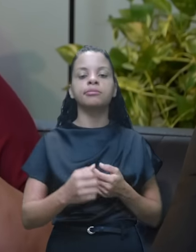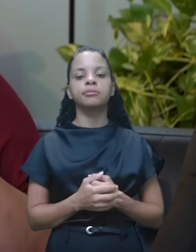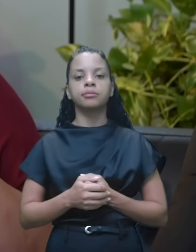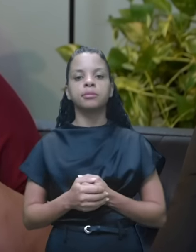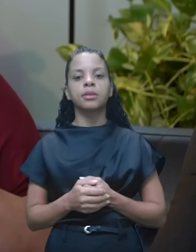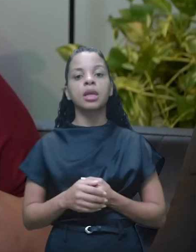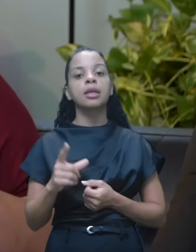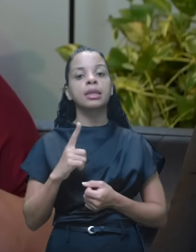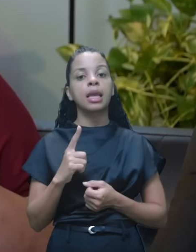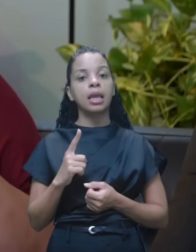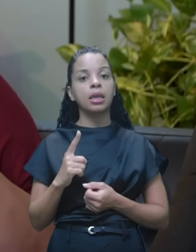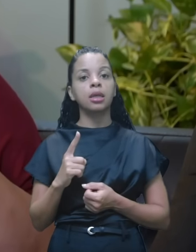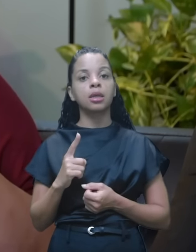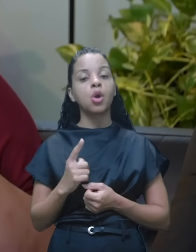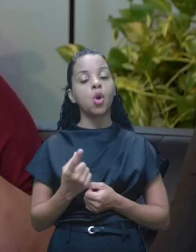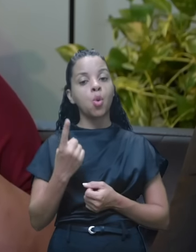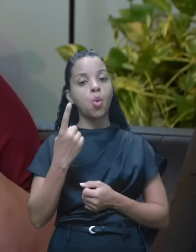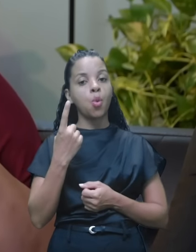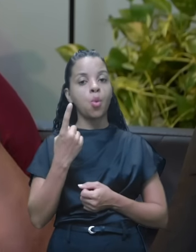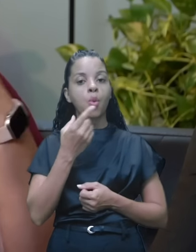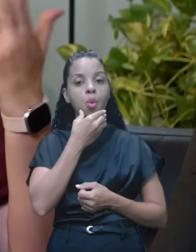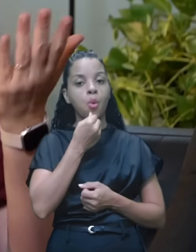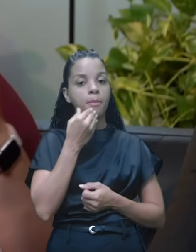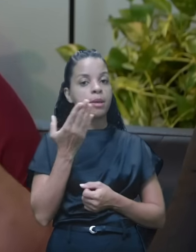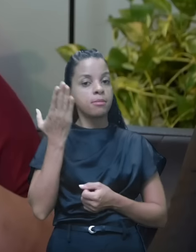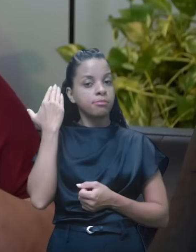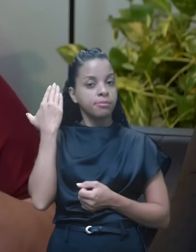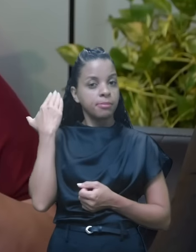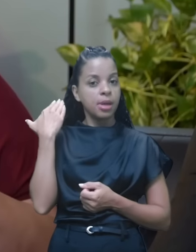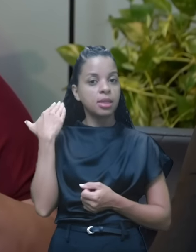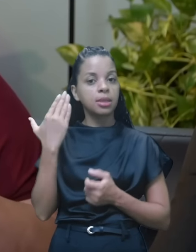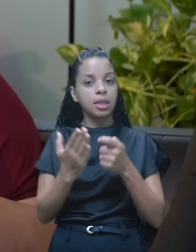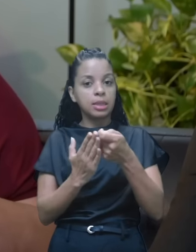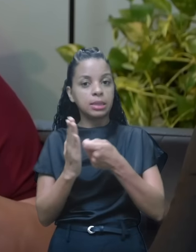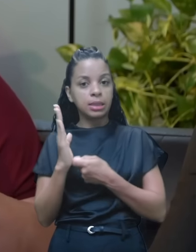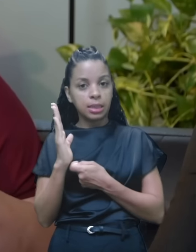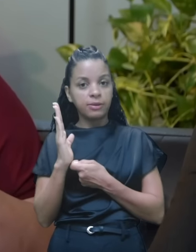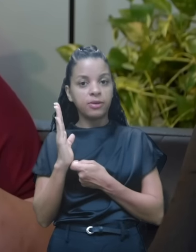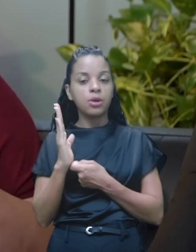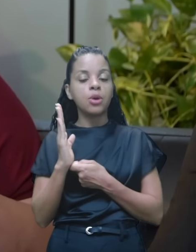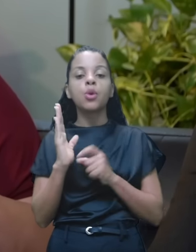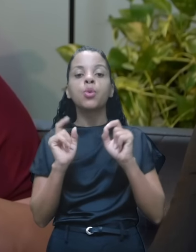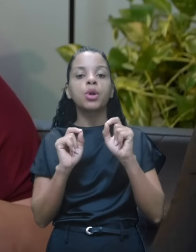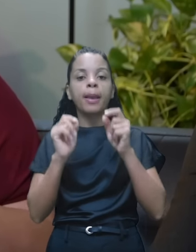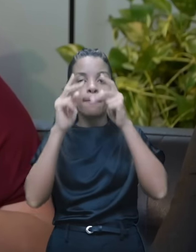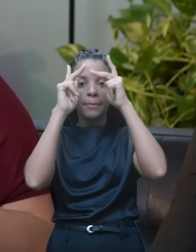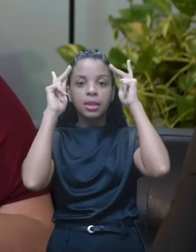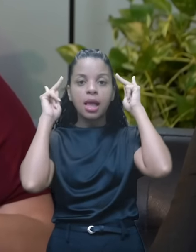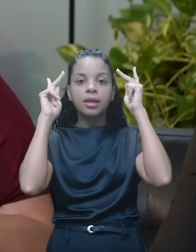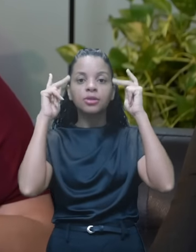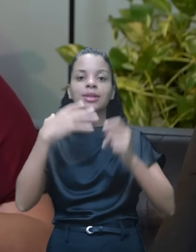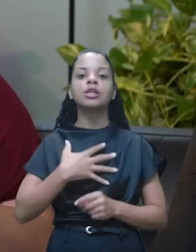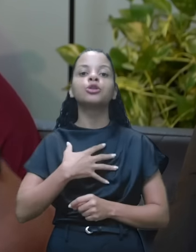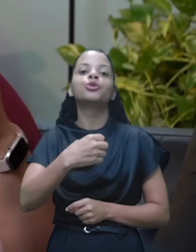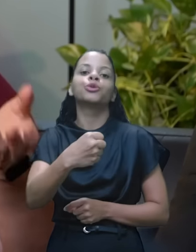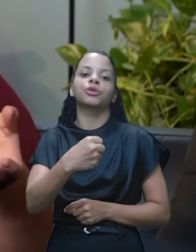historiador dos primeiros séculos que diz que ele veio realmente até a cometer suicídio poucos anos depois da morte de